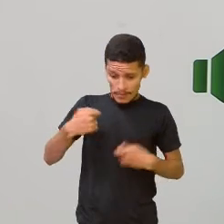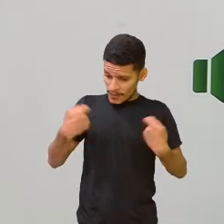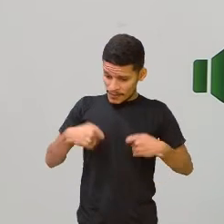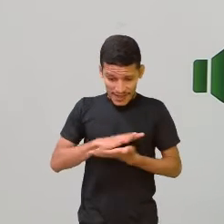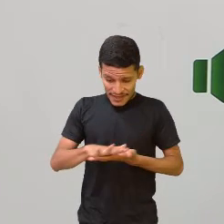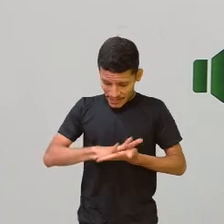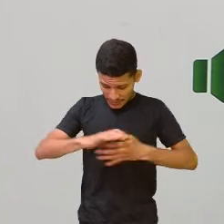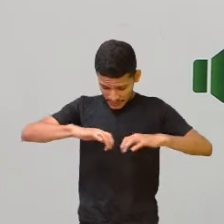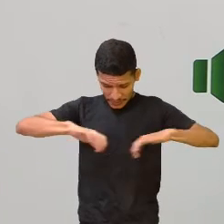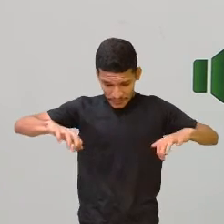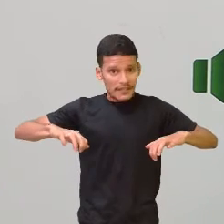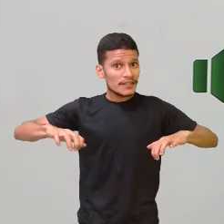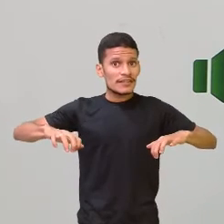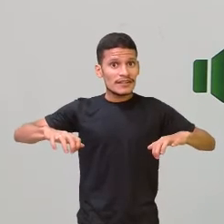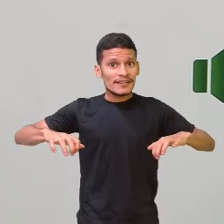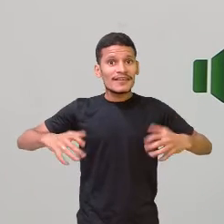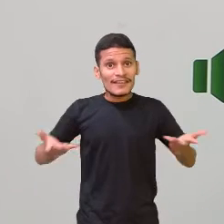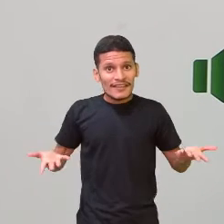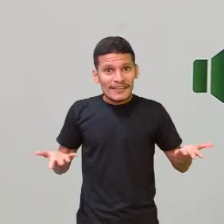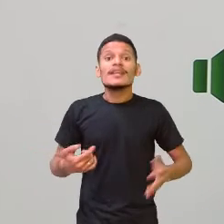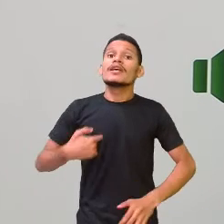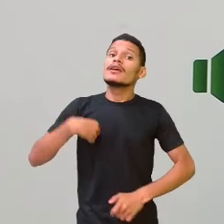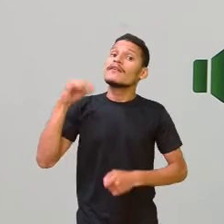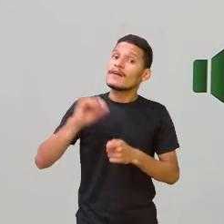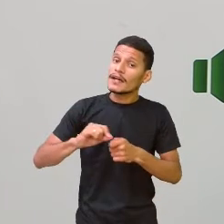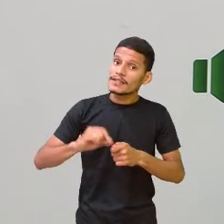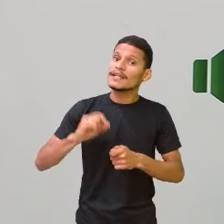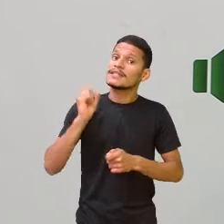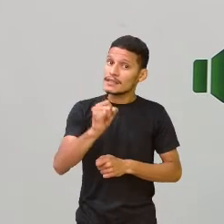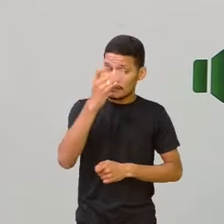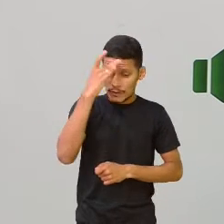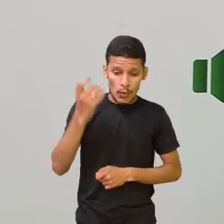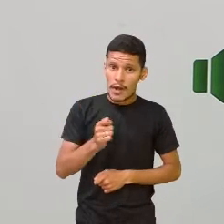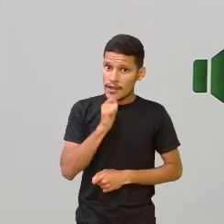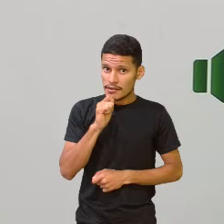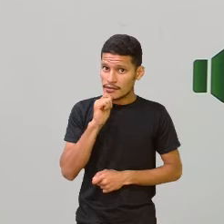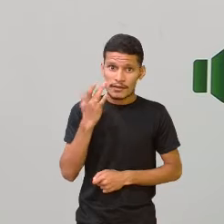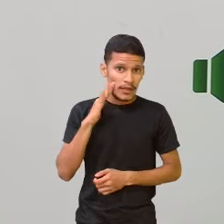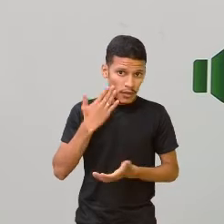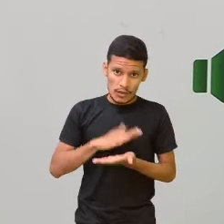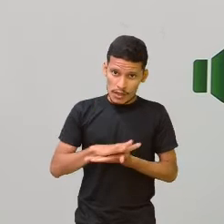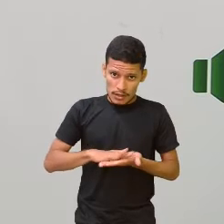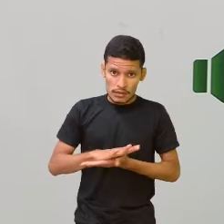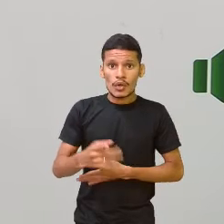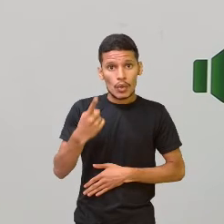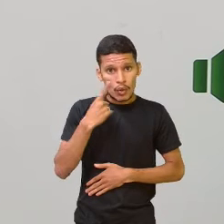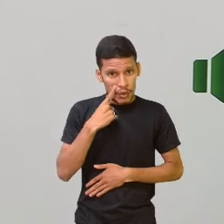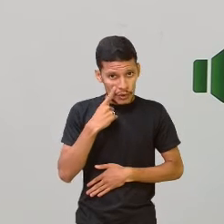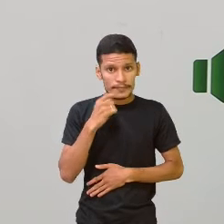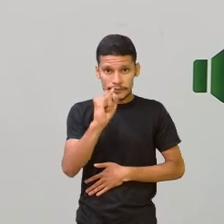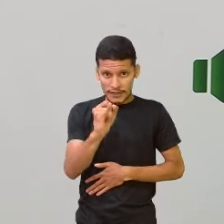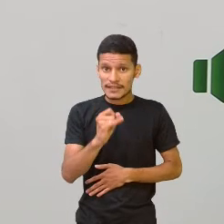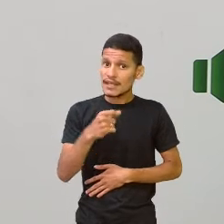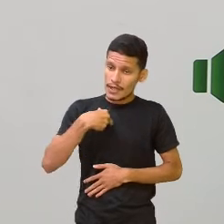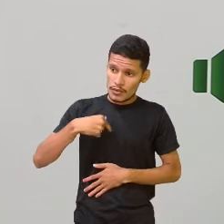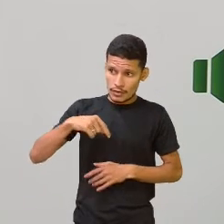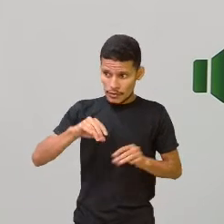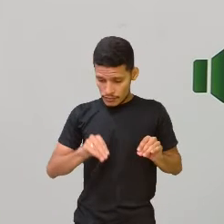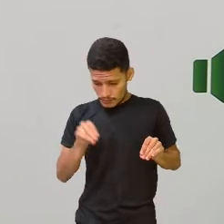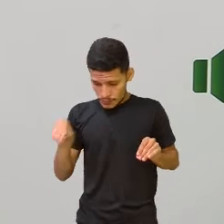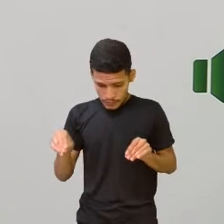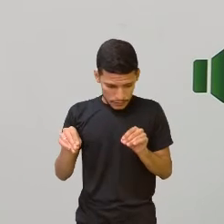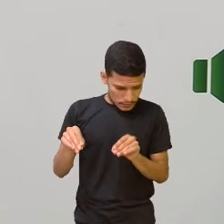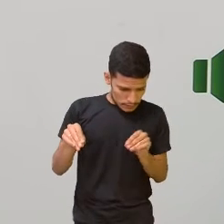precisei usar aqui. Vou fazer para quem não entendeu. Olha, se eu for distribuindo um lápis de